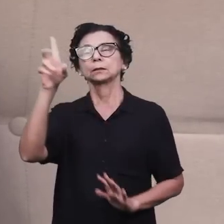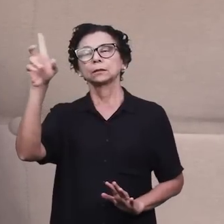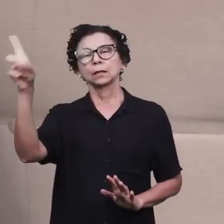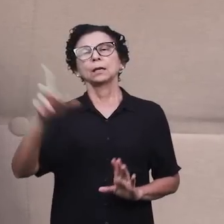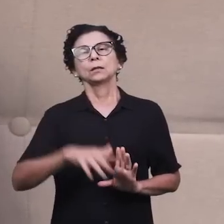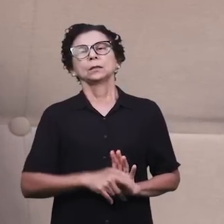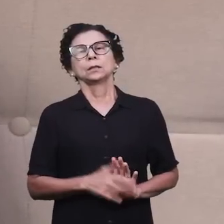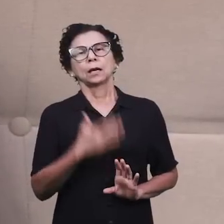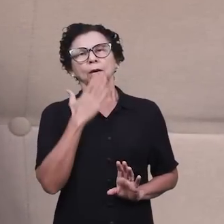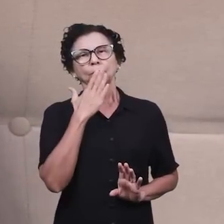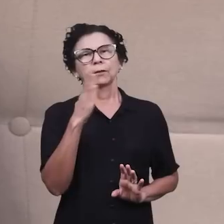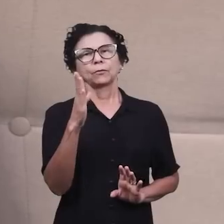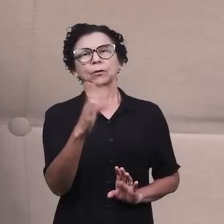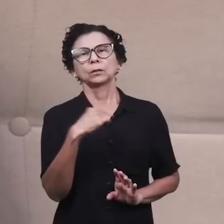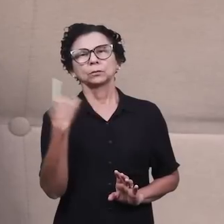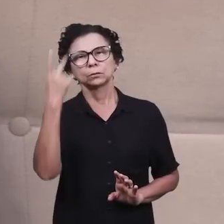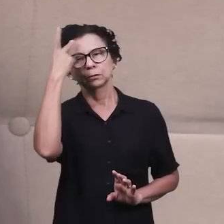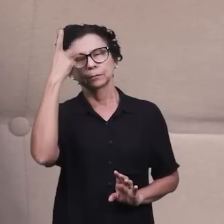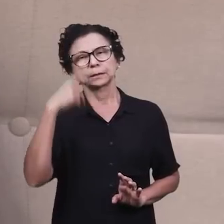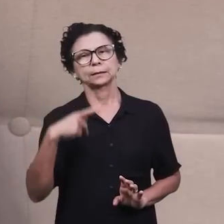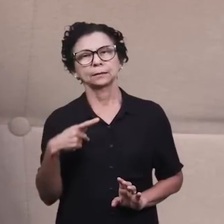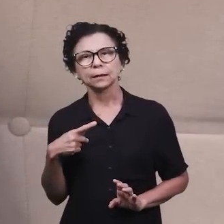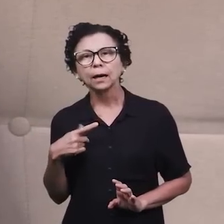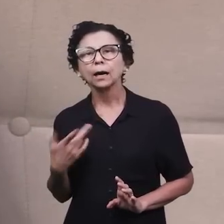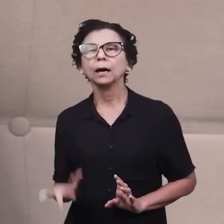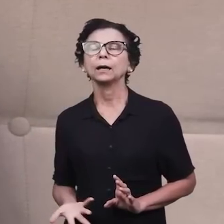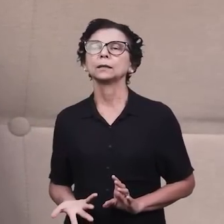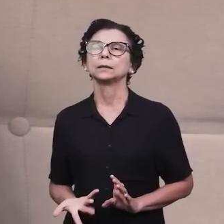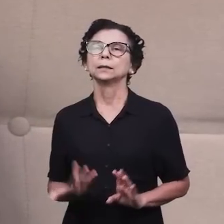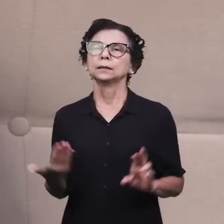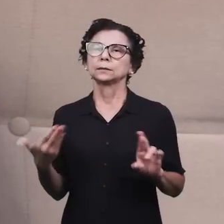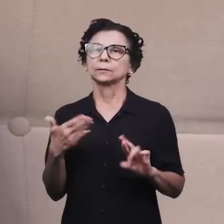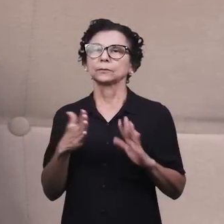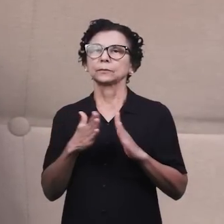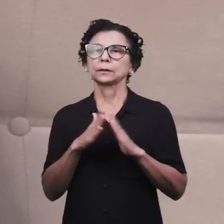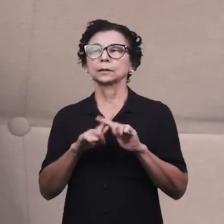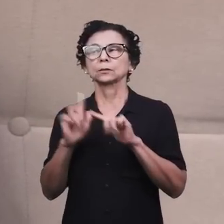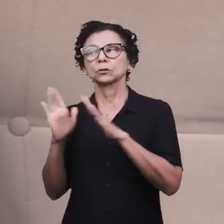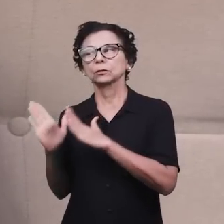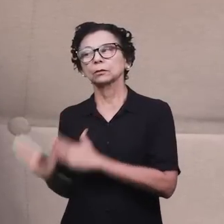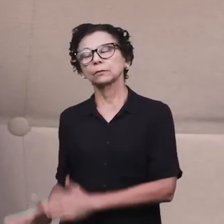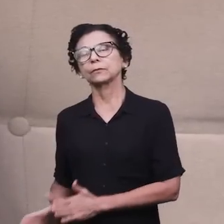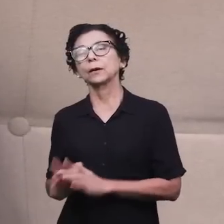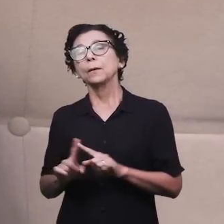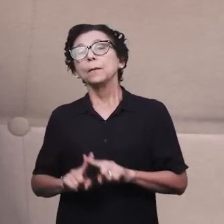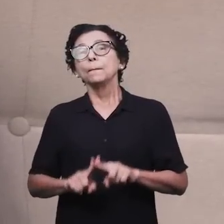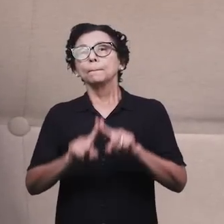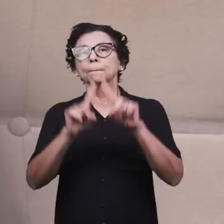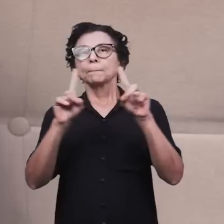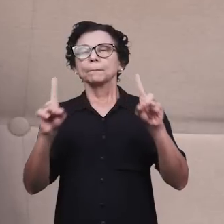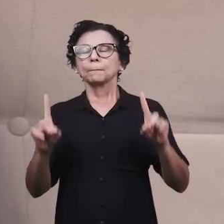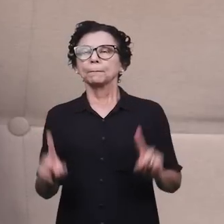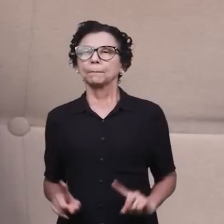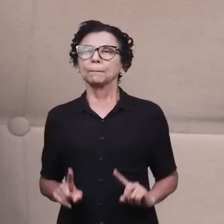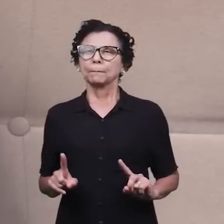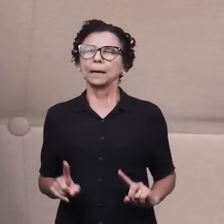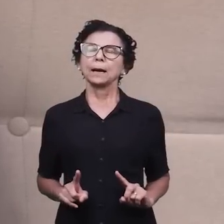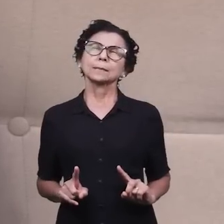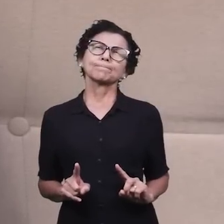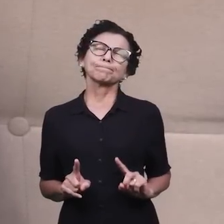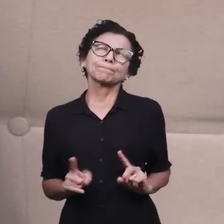3 medidas de farinha, que nos fala daquilo que vem de Deus, a Trindade, a operação de Deus,